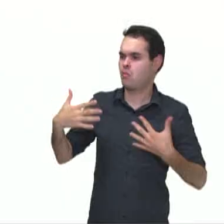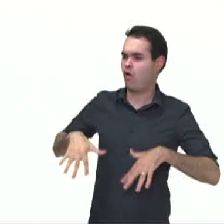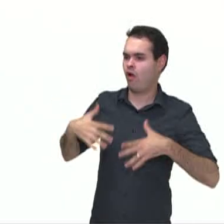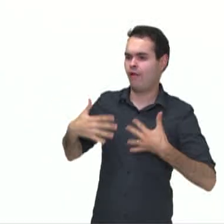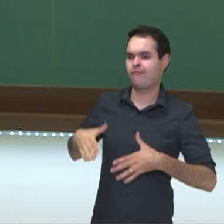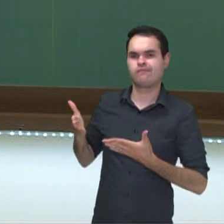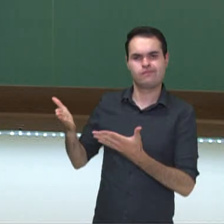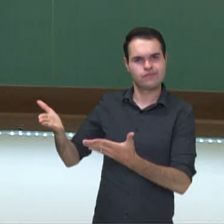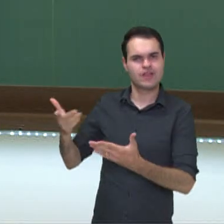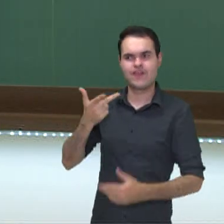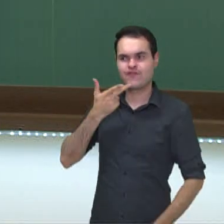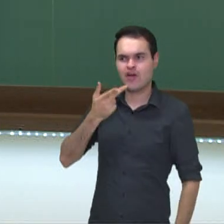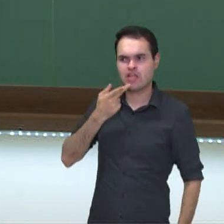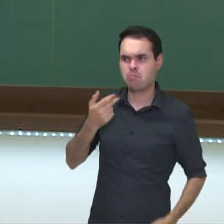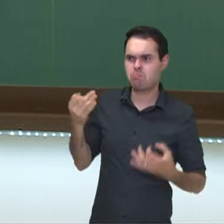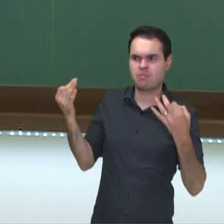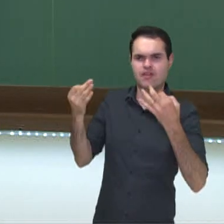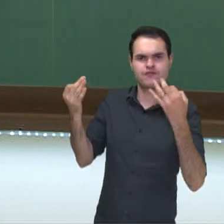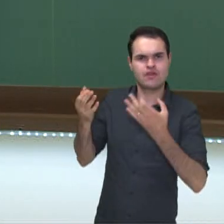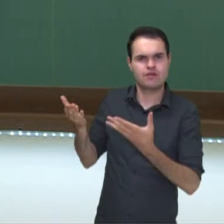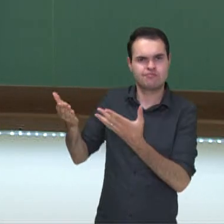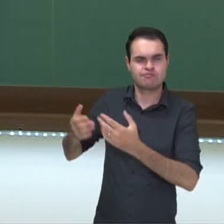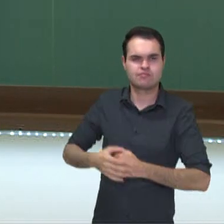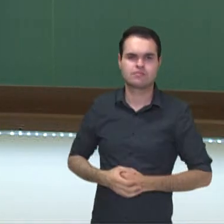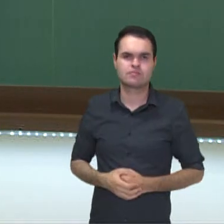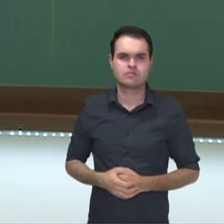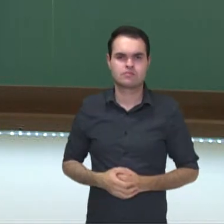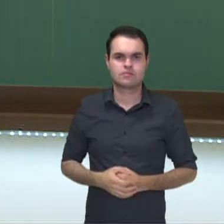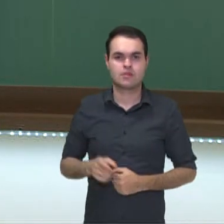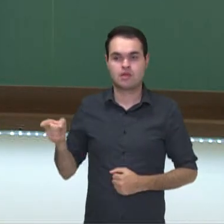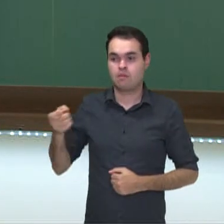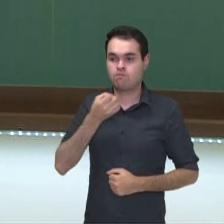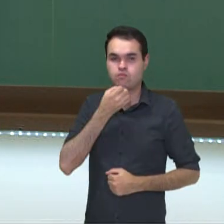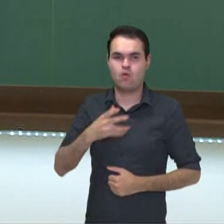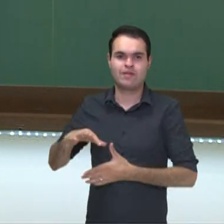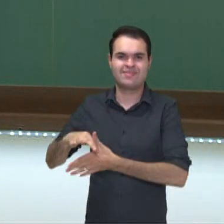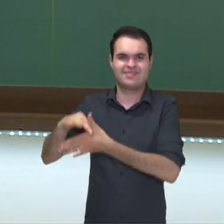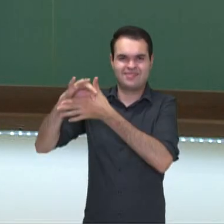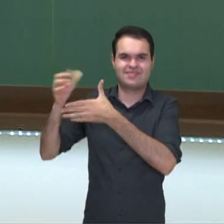Então, os bons oradores geralmente são boas lideranças.